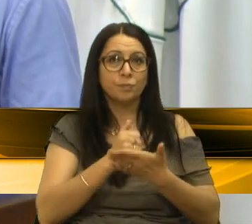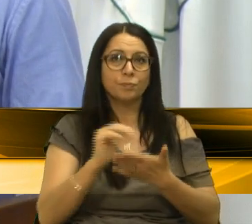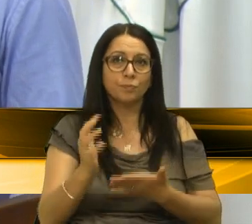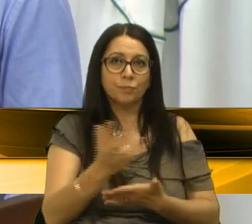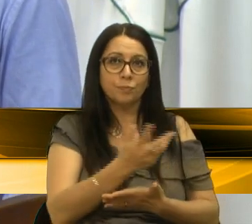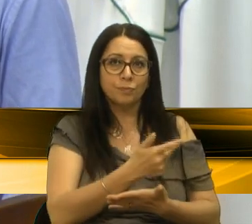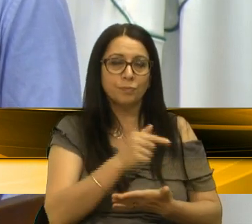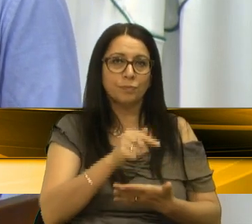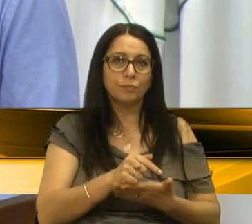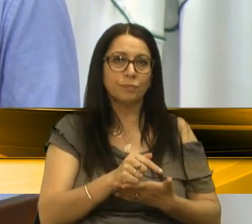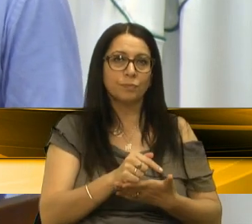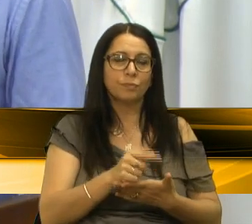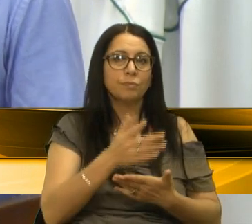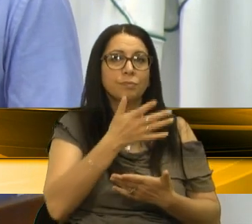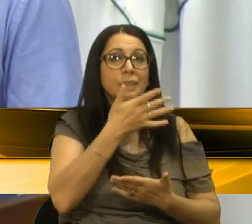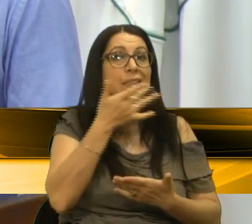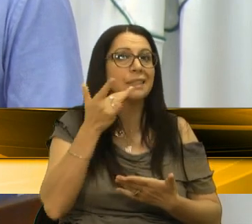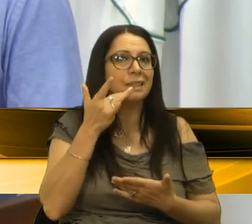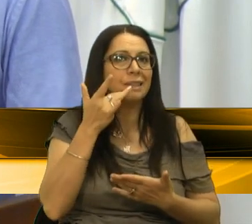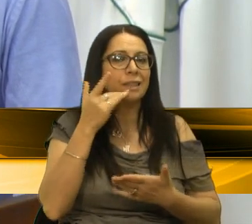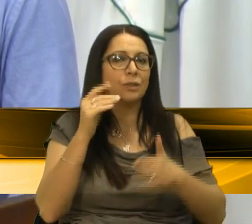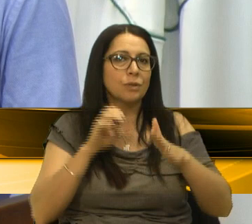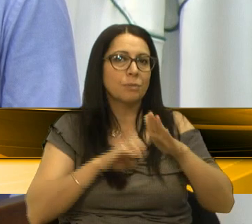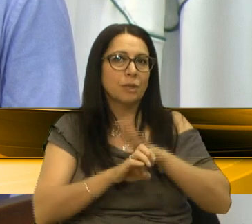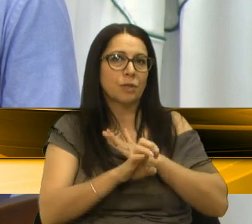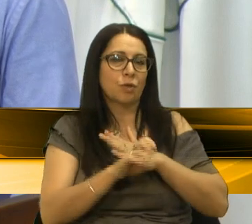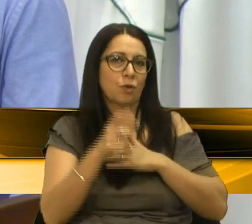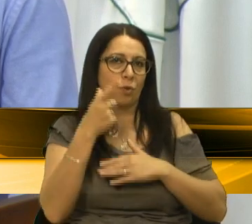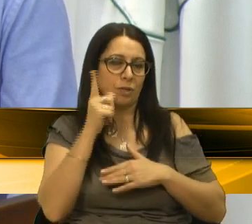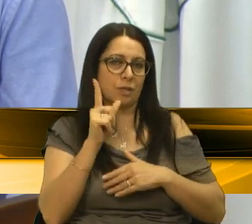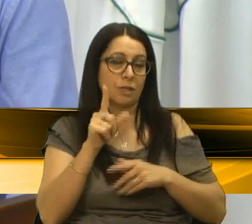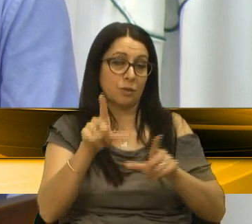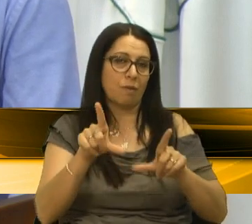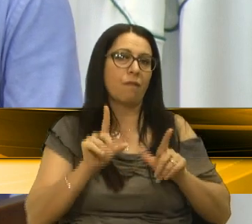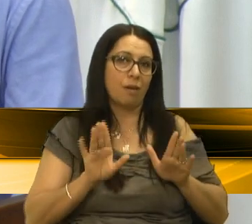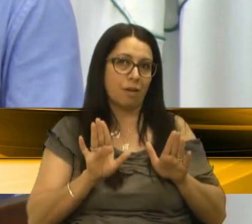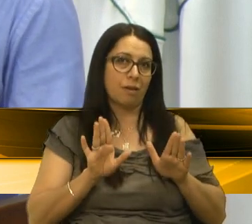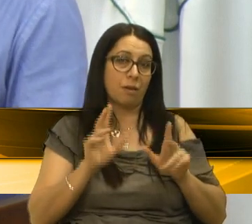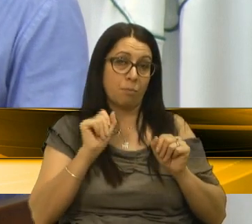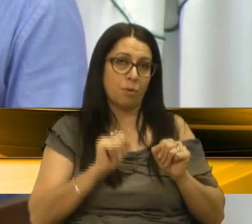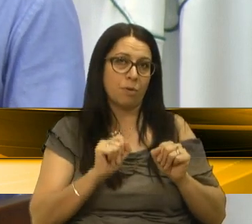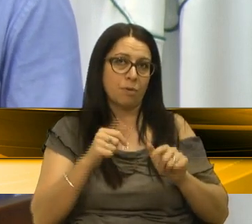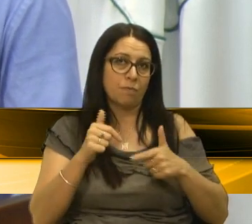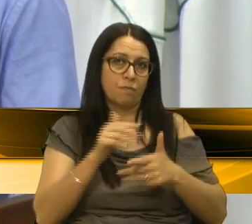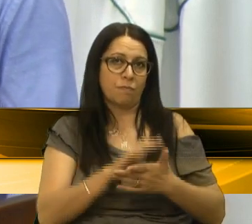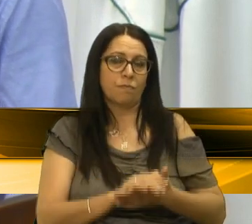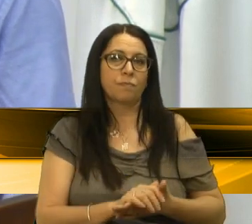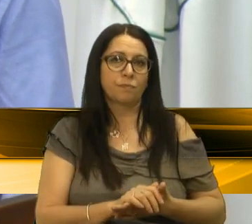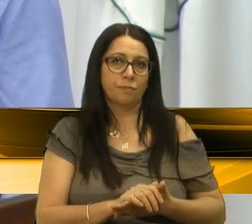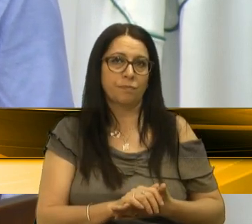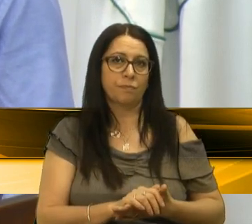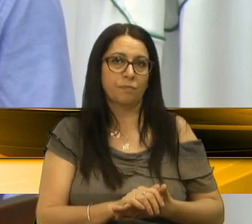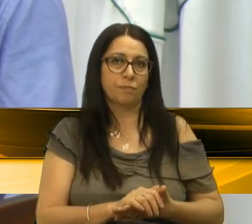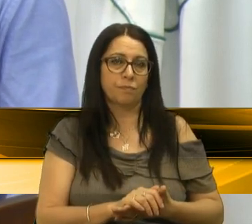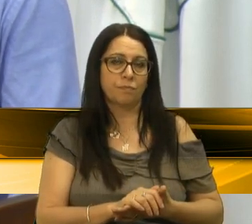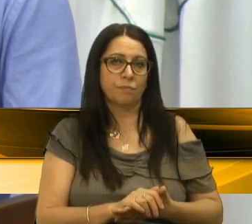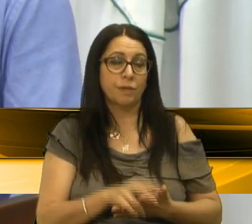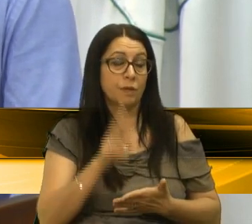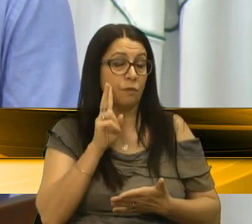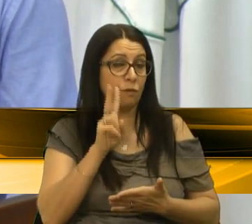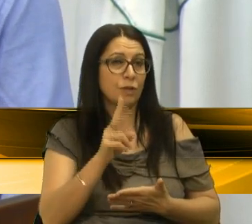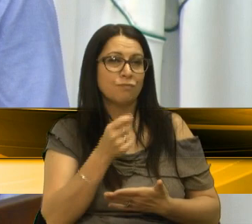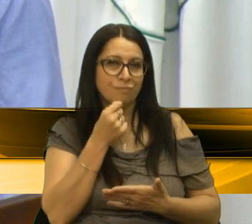totalmente para facilitar os empreendedores conseguirem seus alvarás e poderem trabalhar. Vejam a